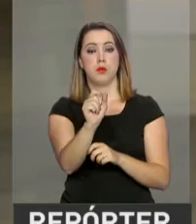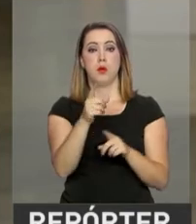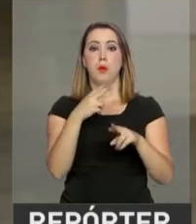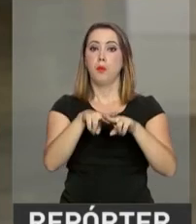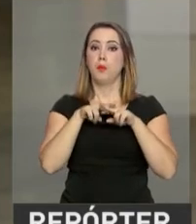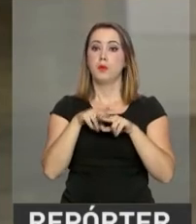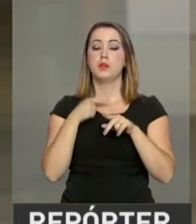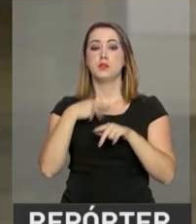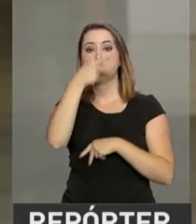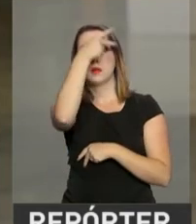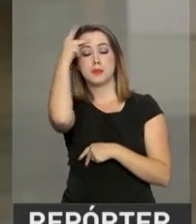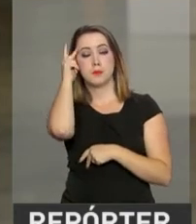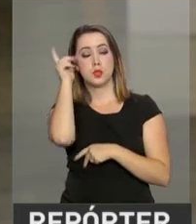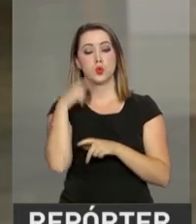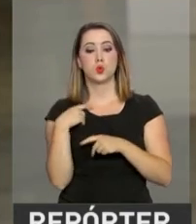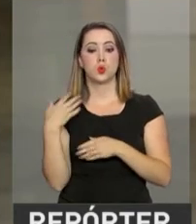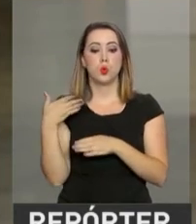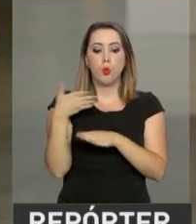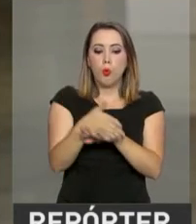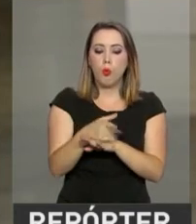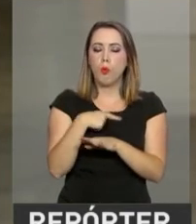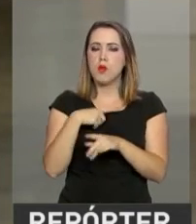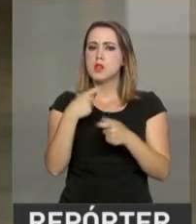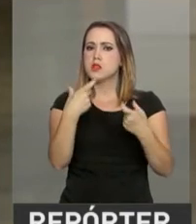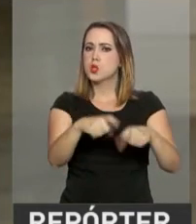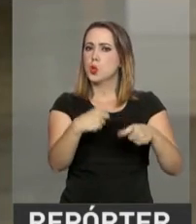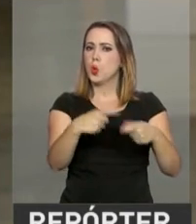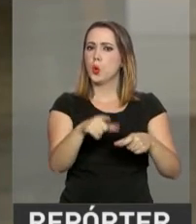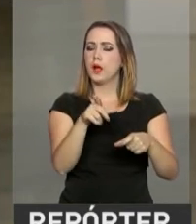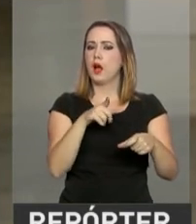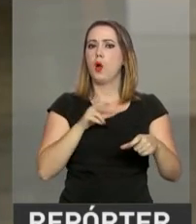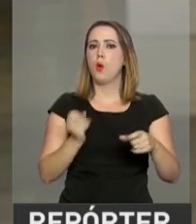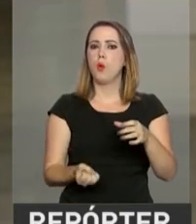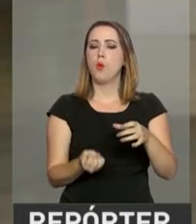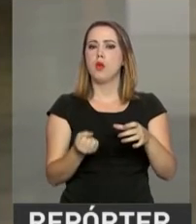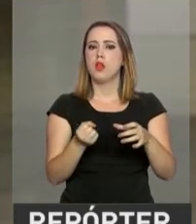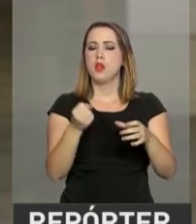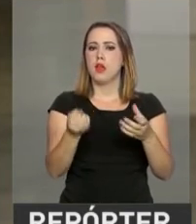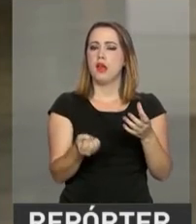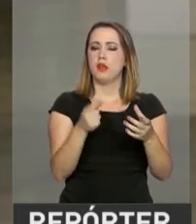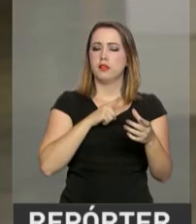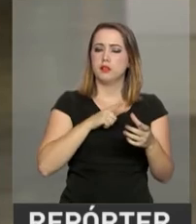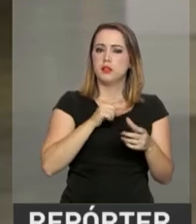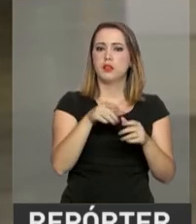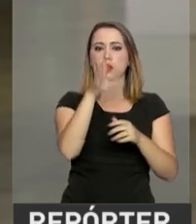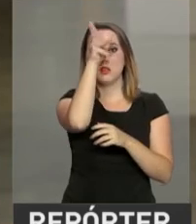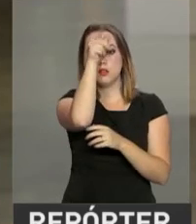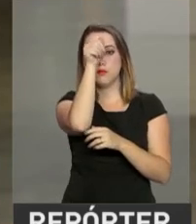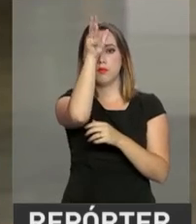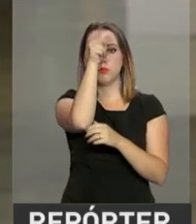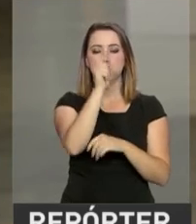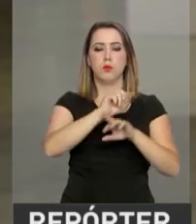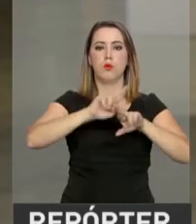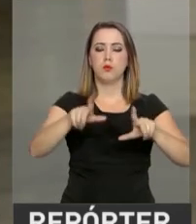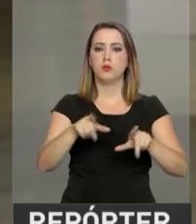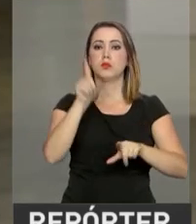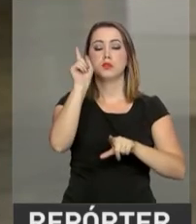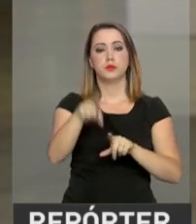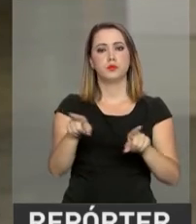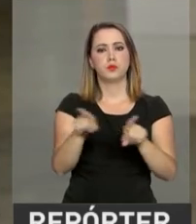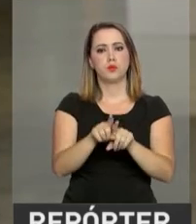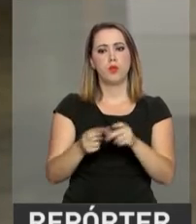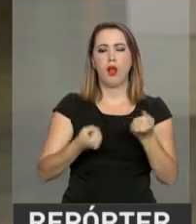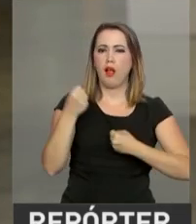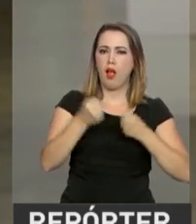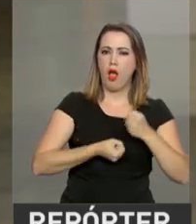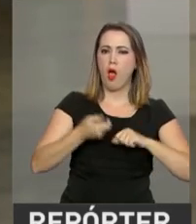granjas vai ser mais rigoroso. Além disso, vai ser intensificado o treinamento das equipes veterinárias. O Ministério da Agricultura